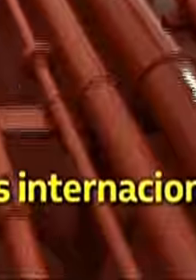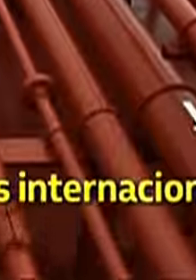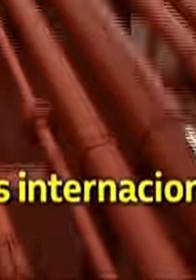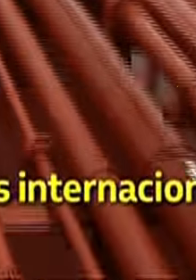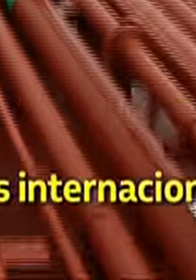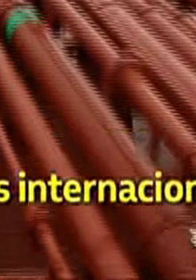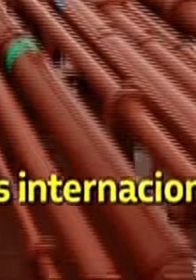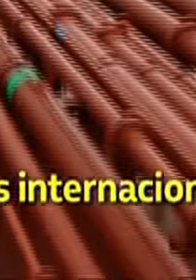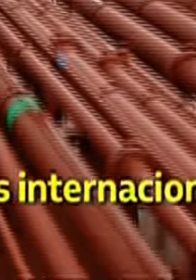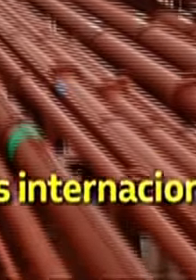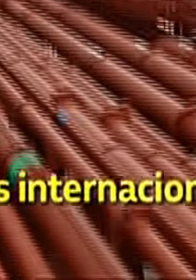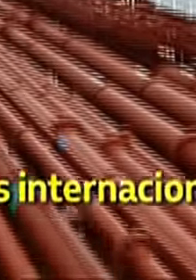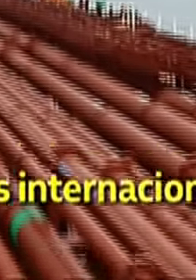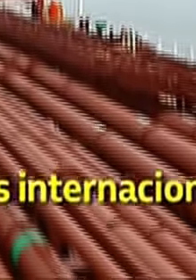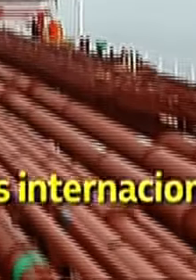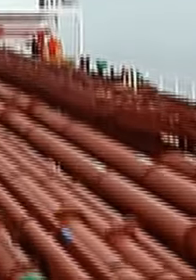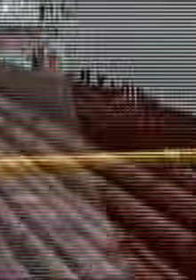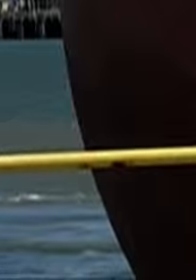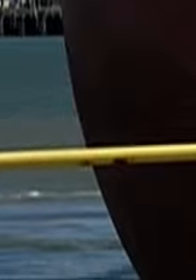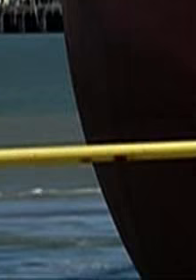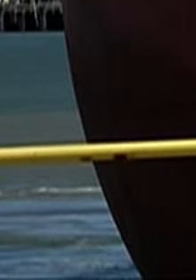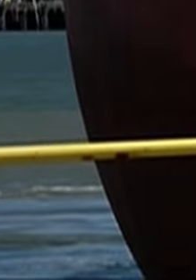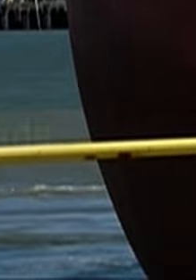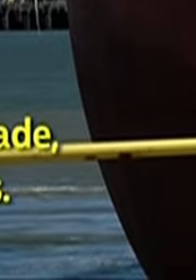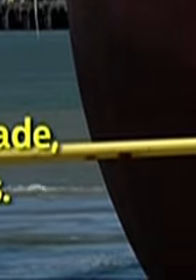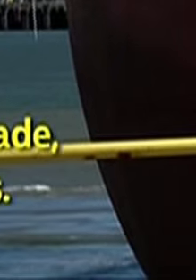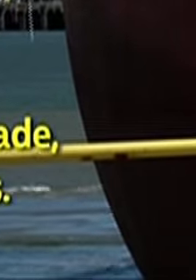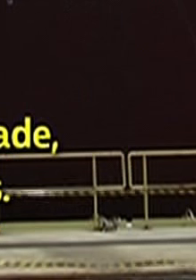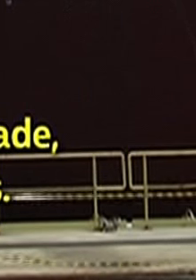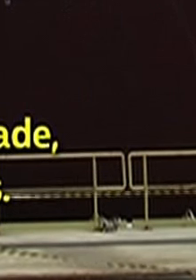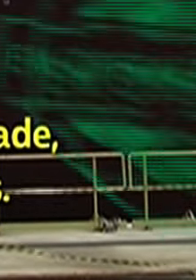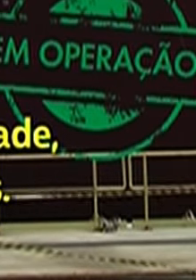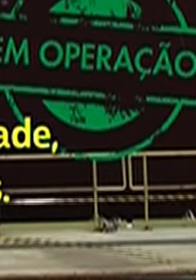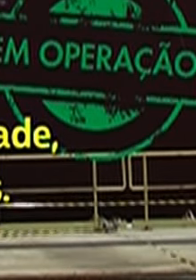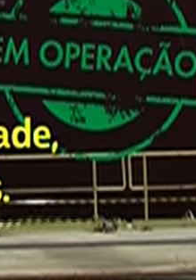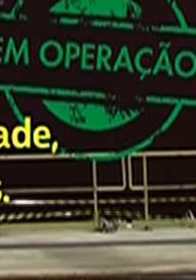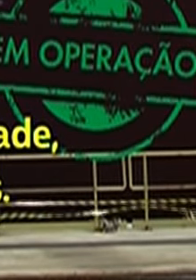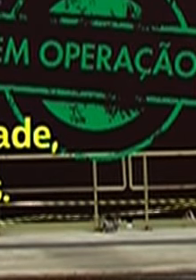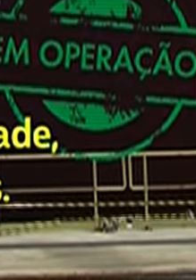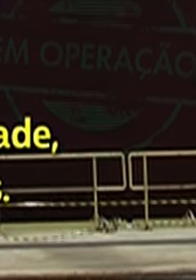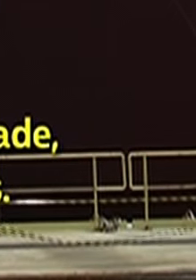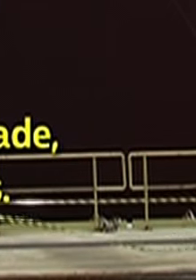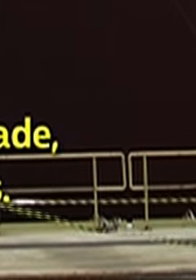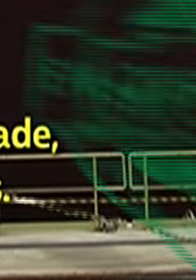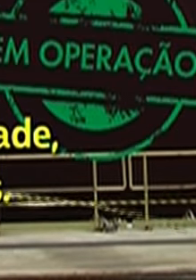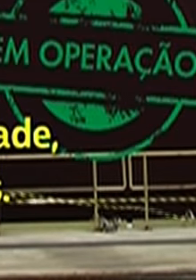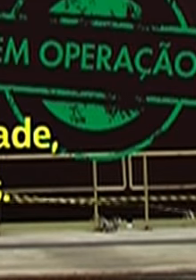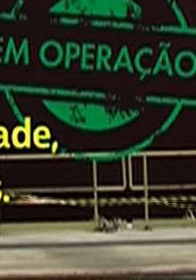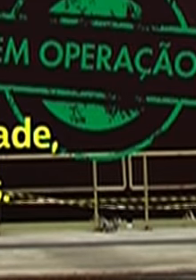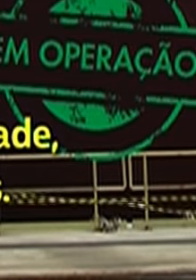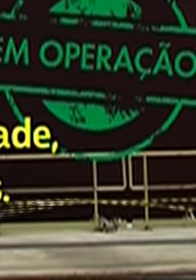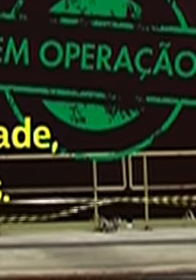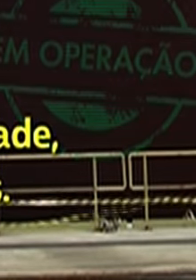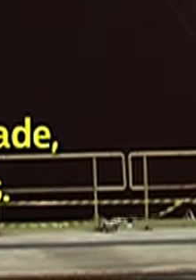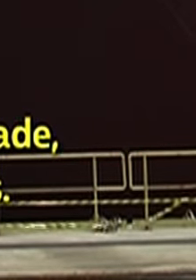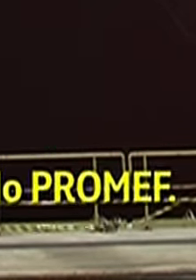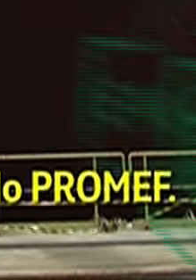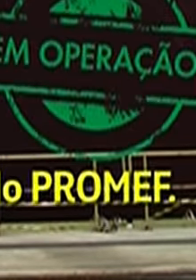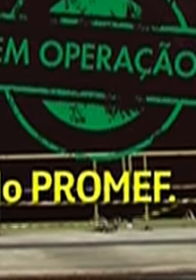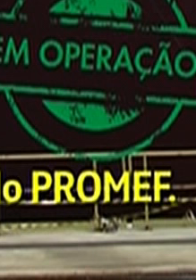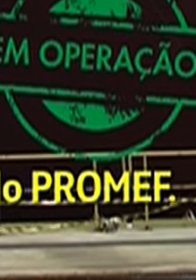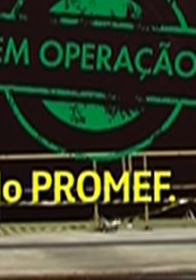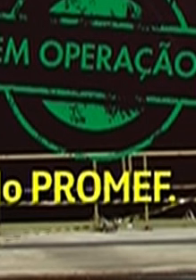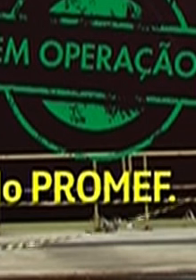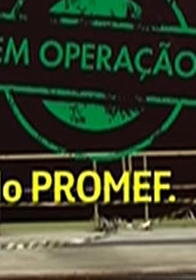maiores construtores internacionais. Além de produzir com qualidade, cumprimos compromissos.